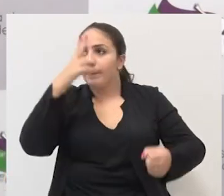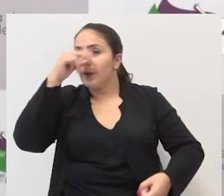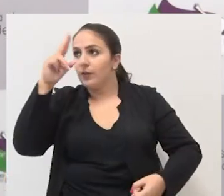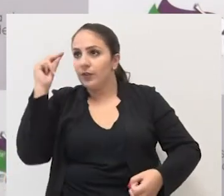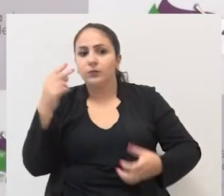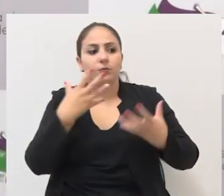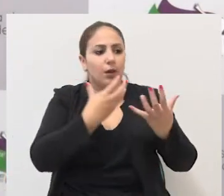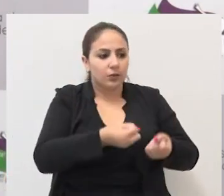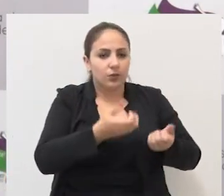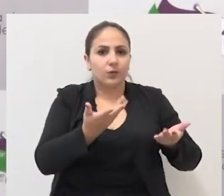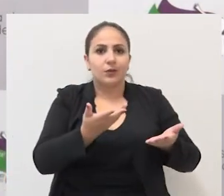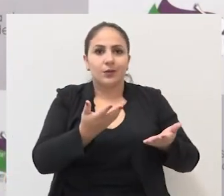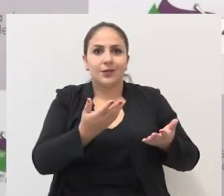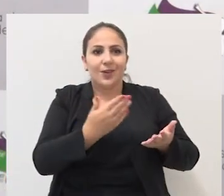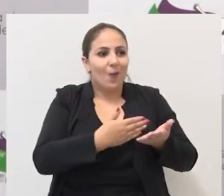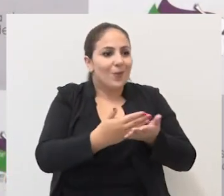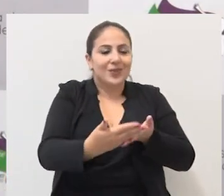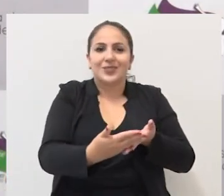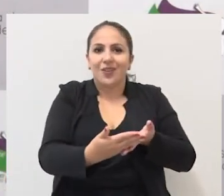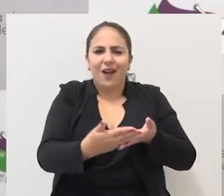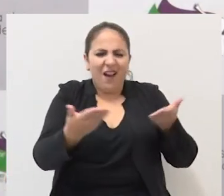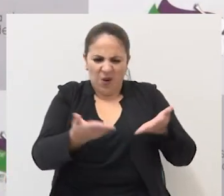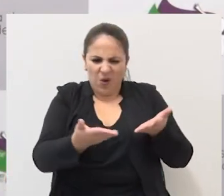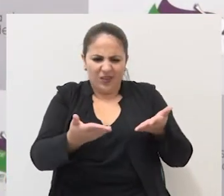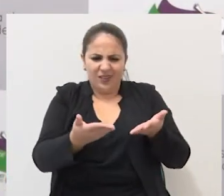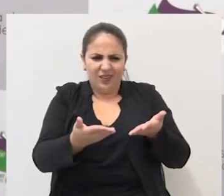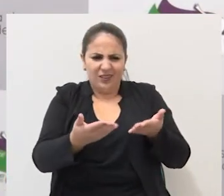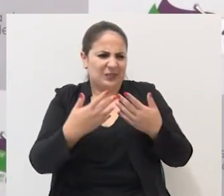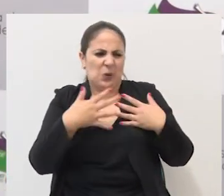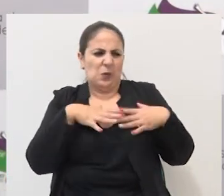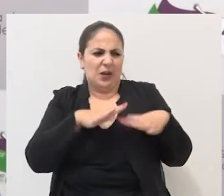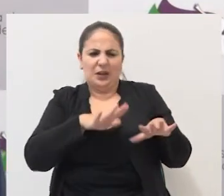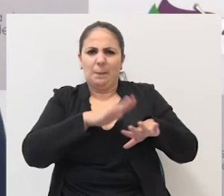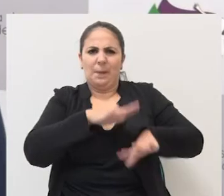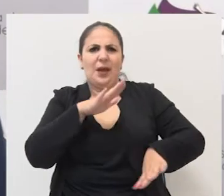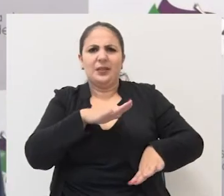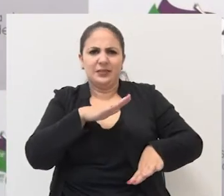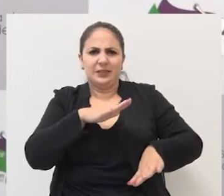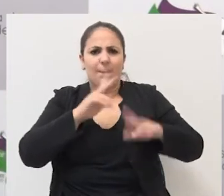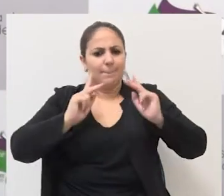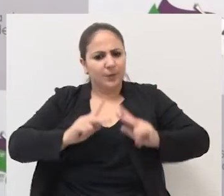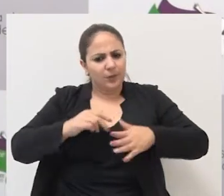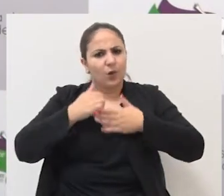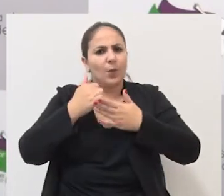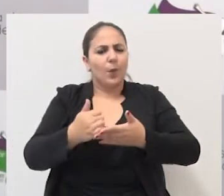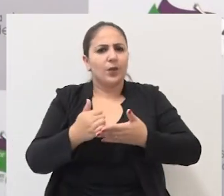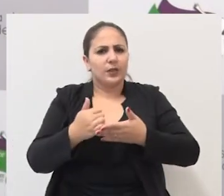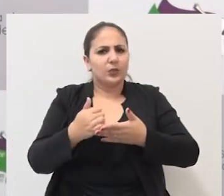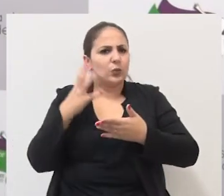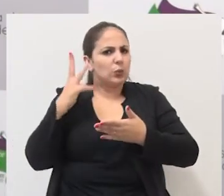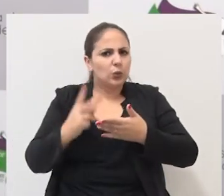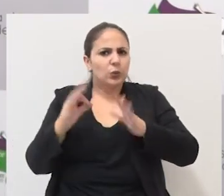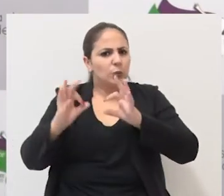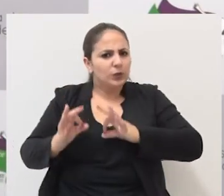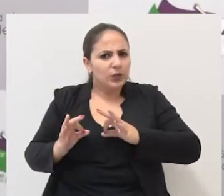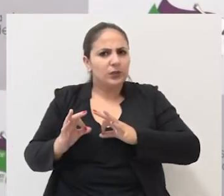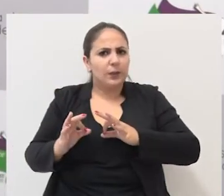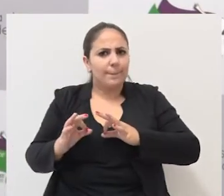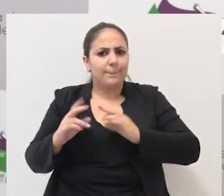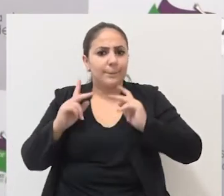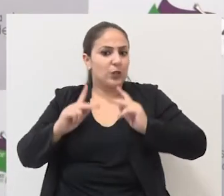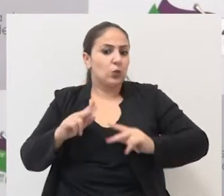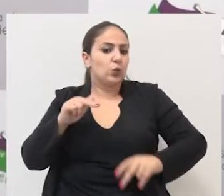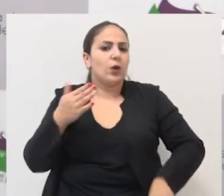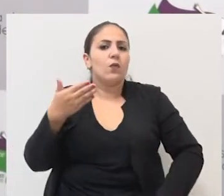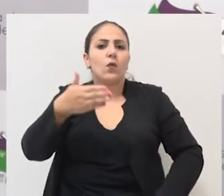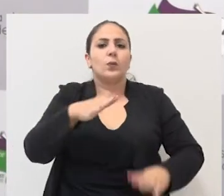sancionou, e ele entrou em vigor, né? E agora simplesmente essa gente que está apoiando a mudança do projeto é gente que nunca